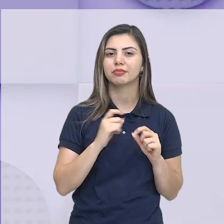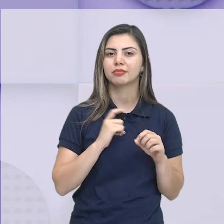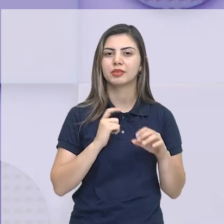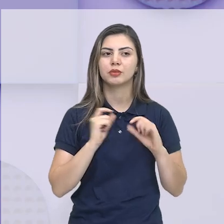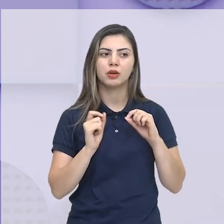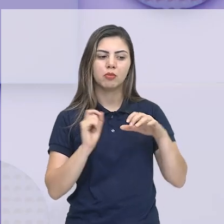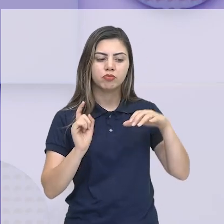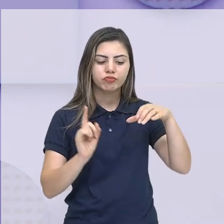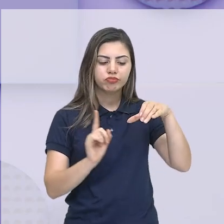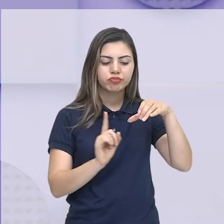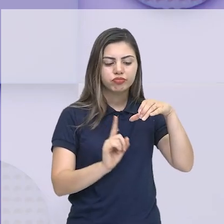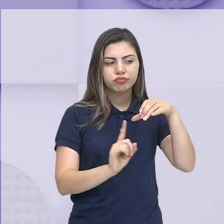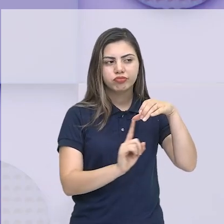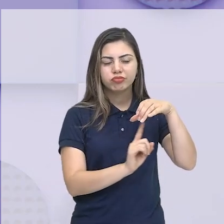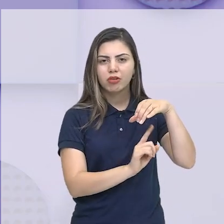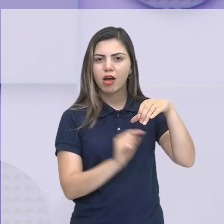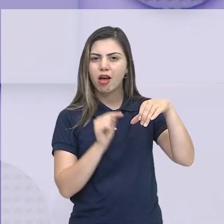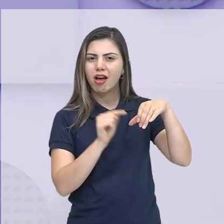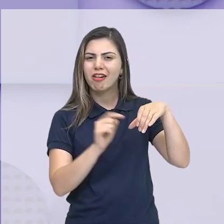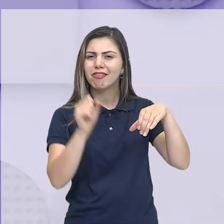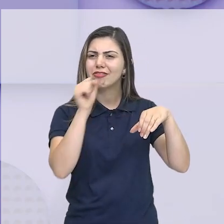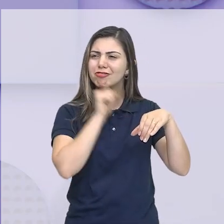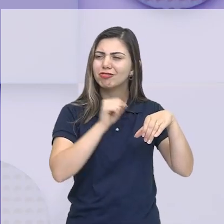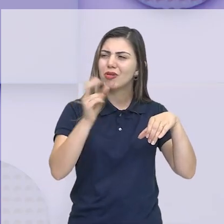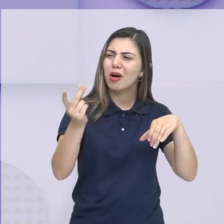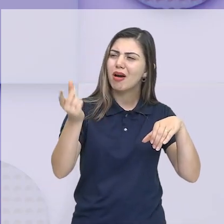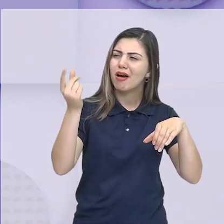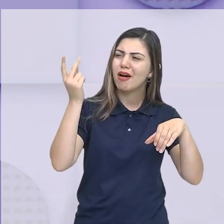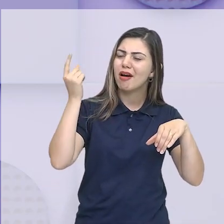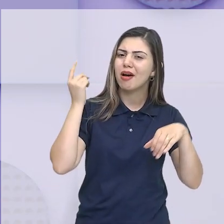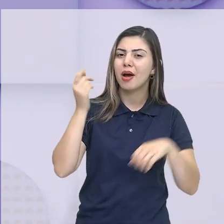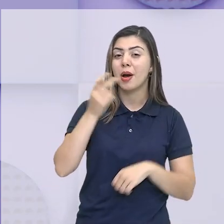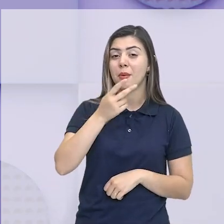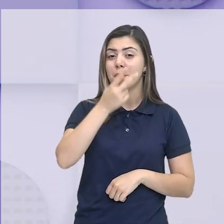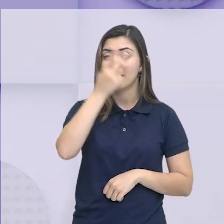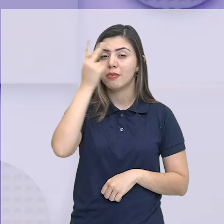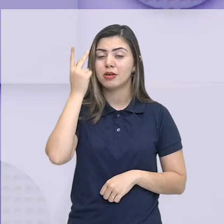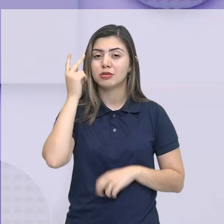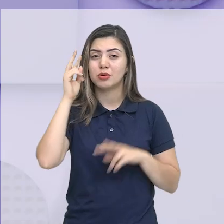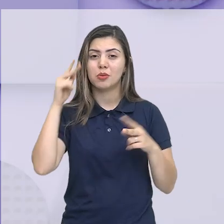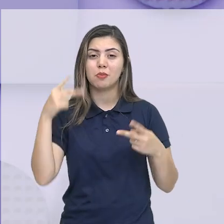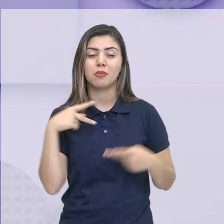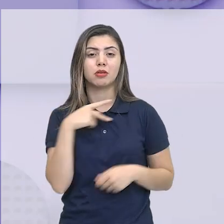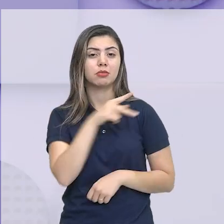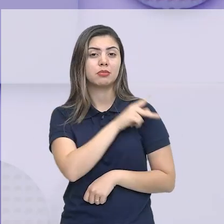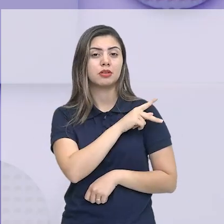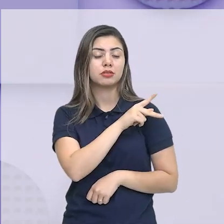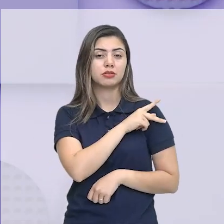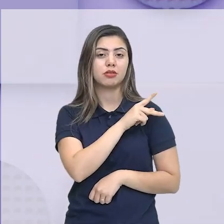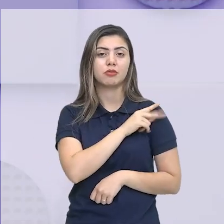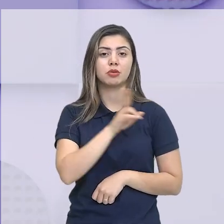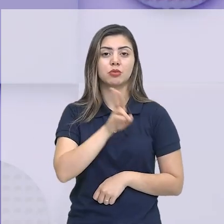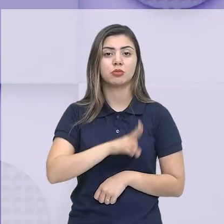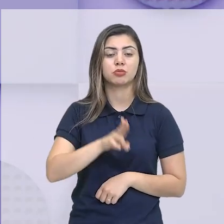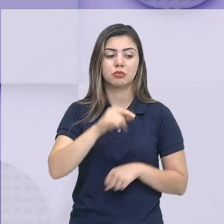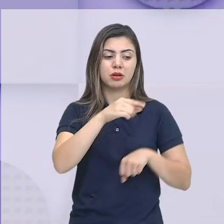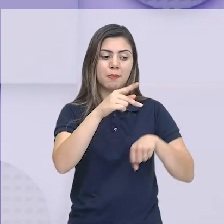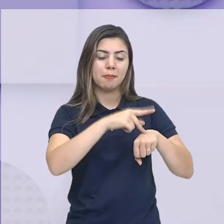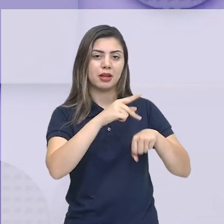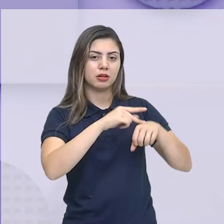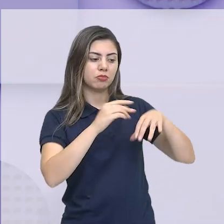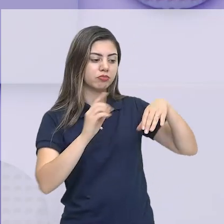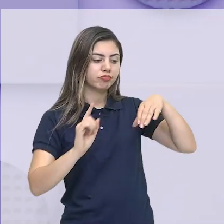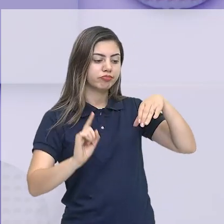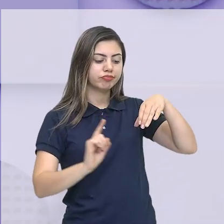antigas, né, que o homem pré-histórico usou muitas dessas cavernas para fazer